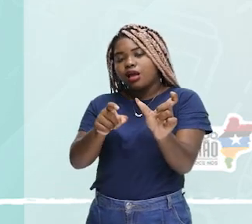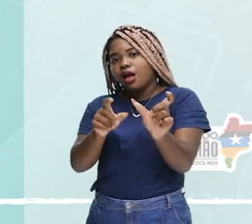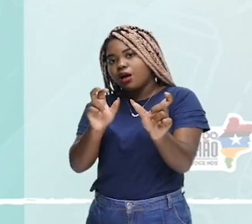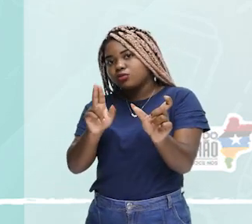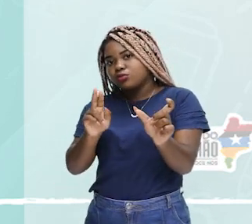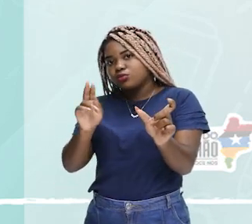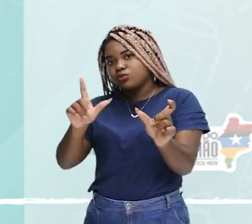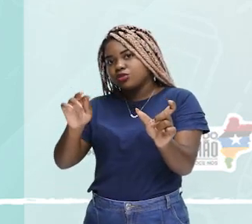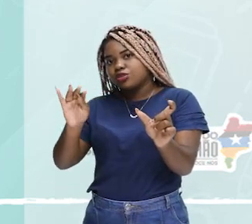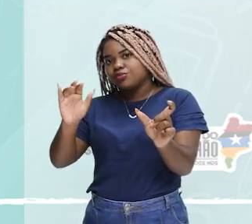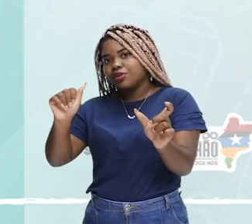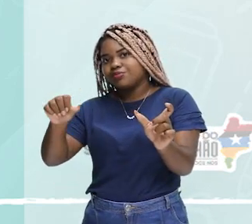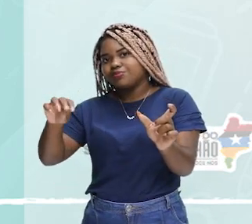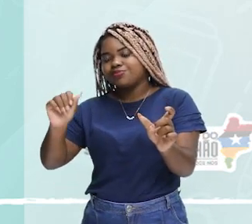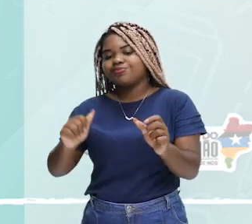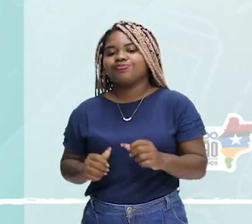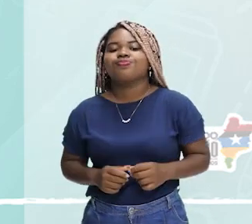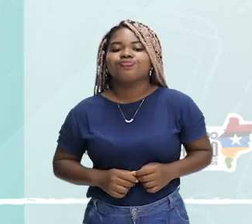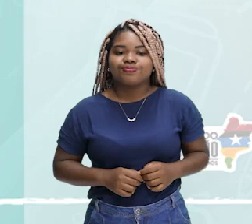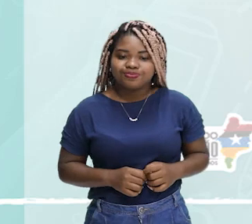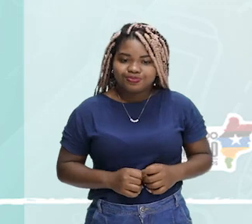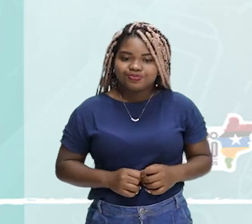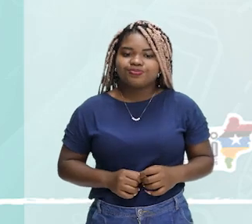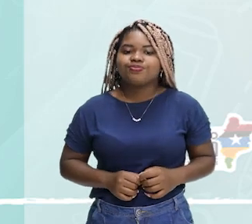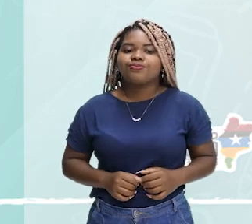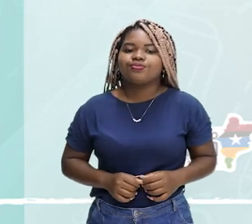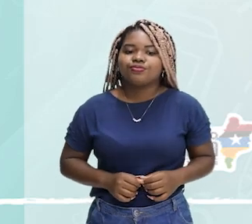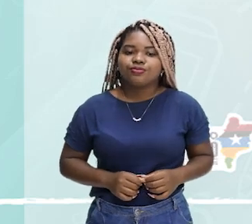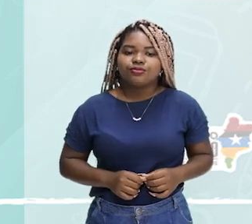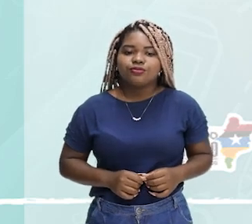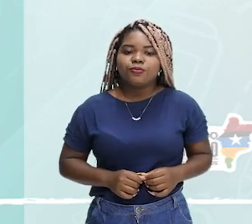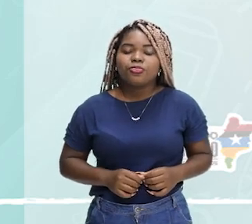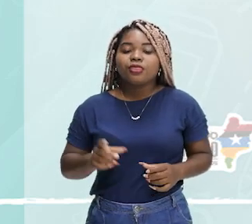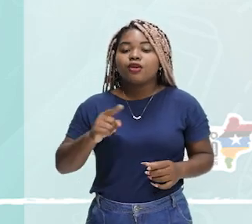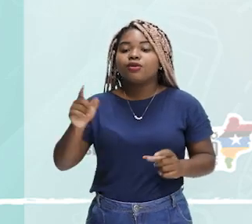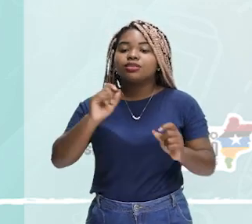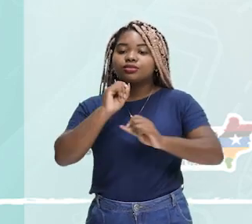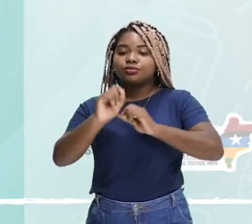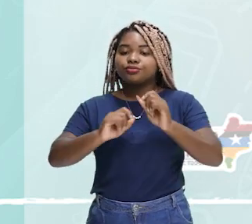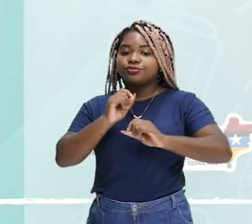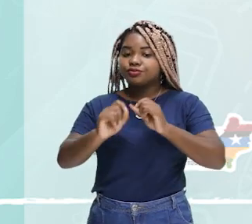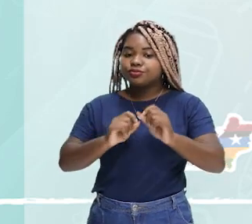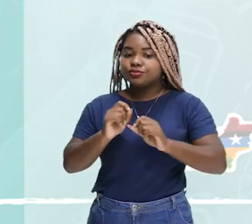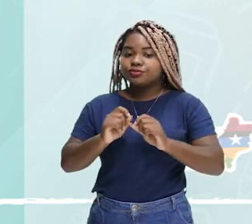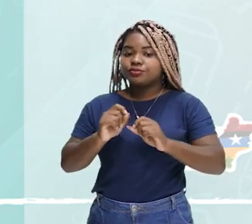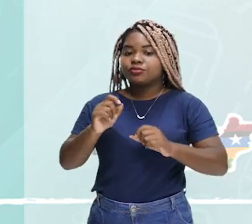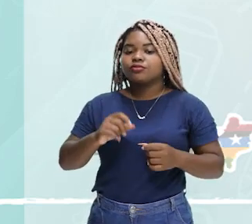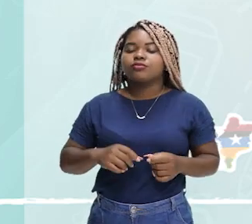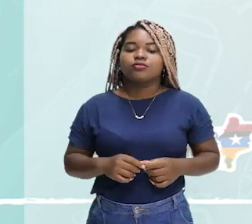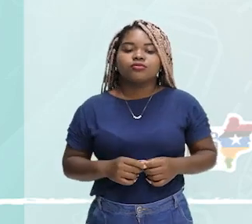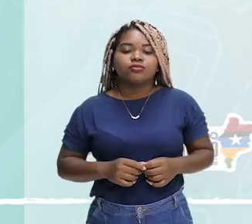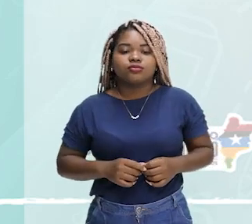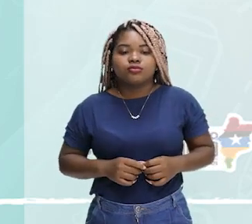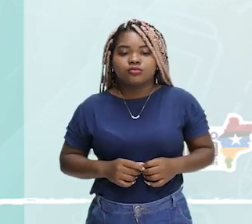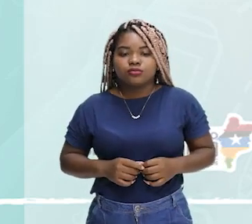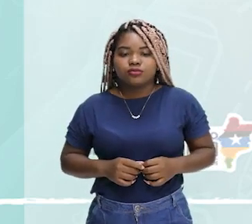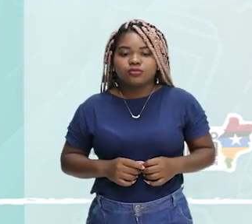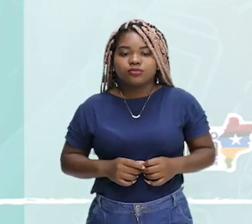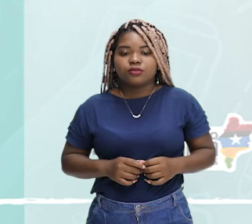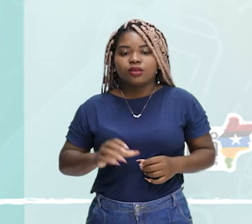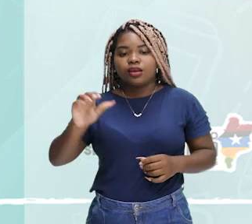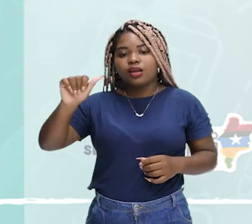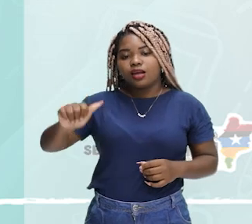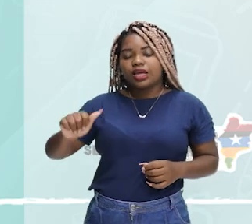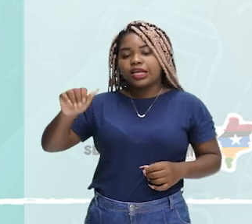e monossílabos tônicos, que também são oxítonos, nada mudou. Utilizam-se os acentos agudos e circunflexos sobre as